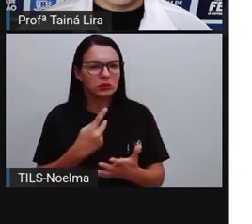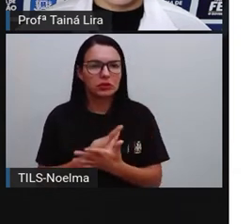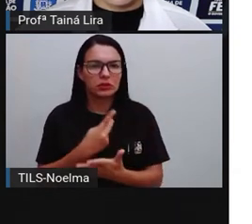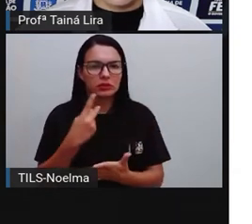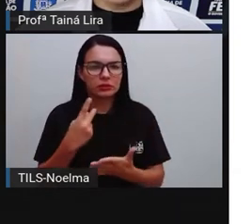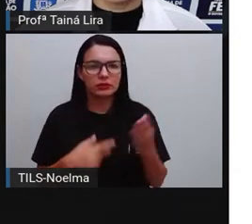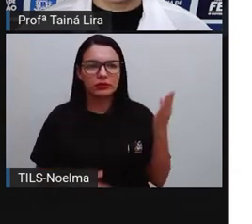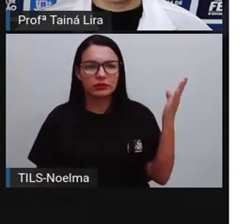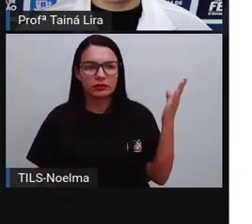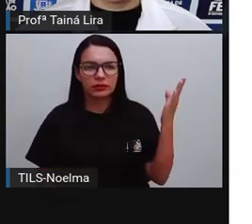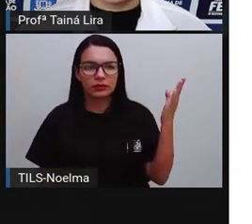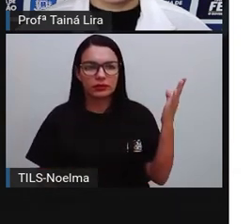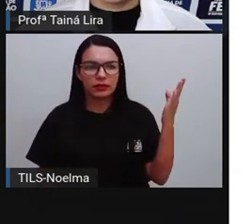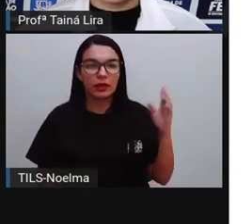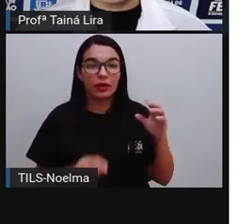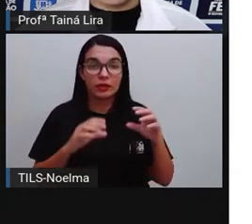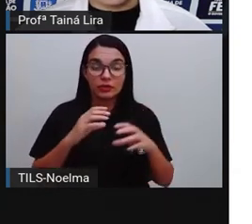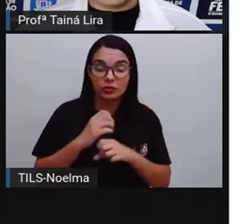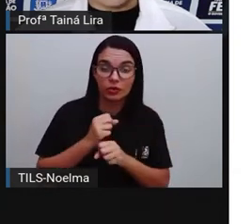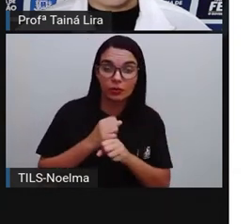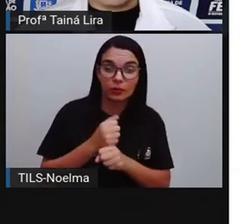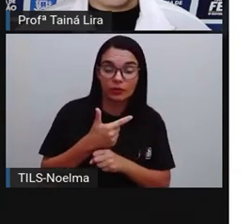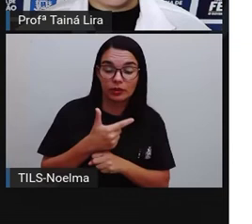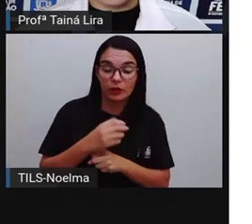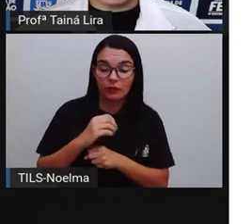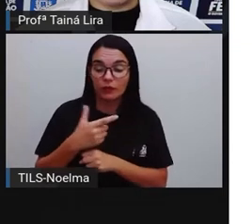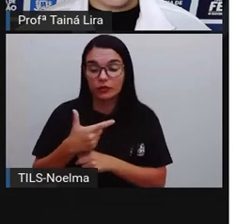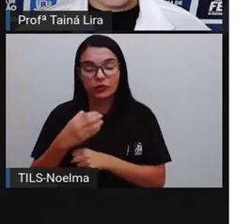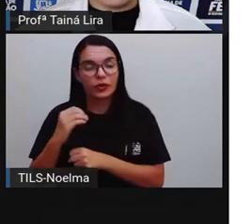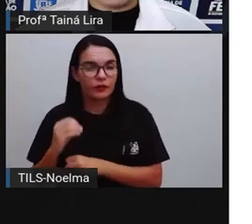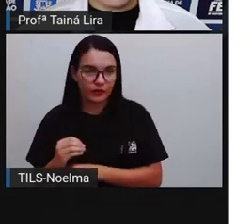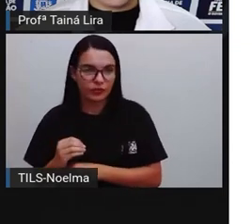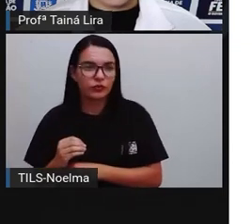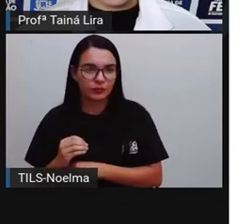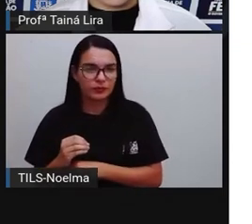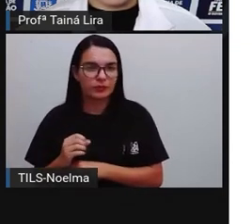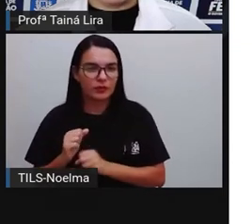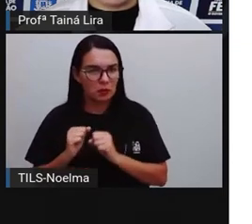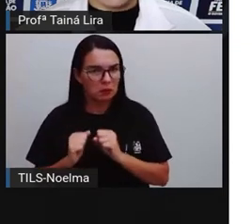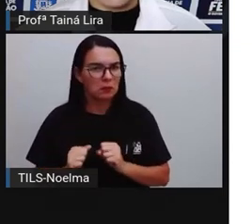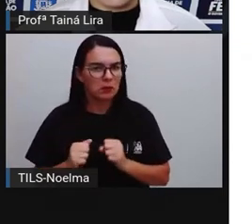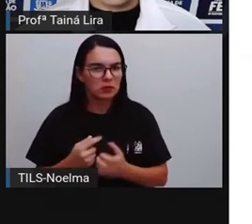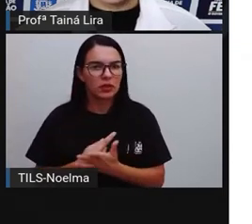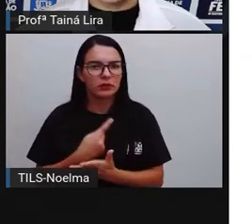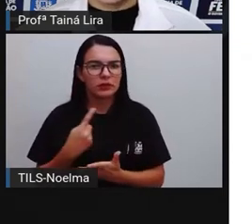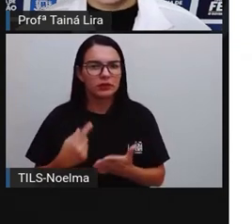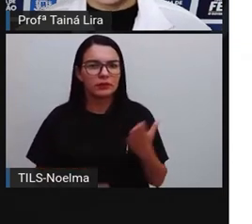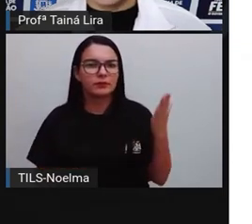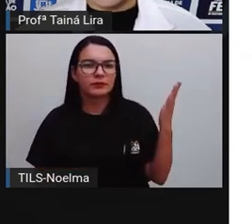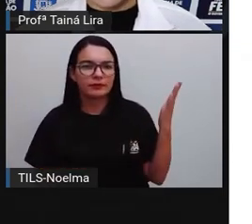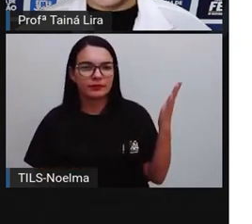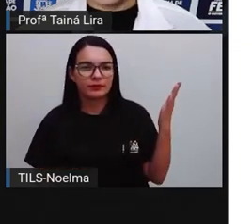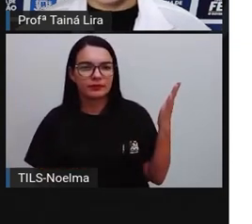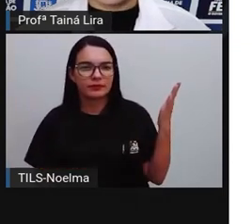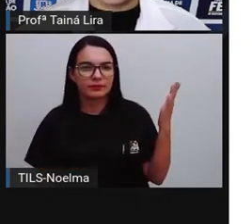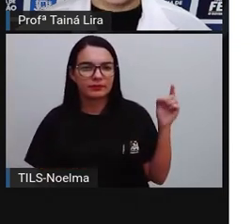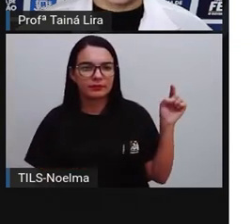e olha lá eu fiz onde é composição agrupando de 20 em 20 Olha lá 20